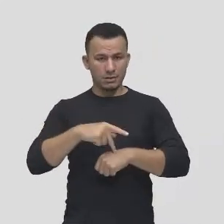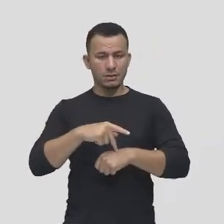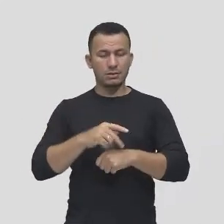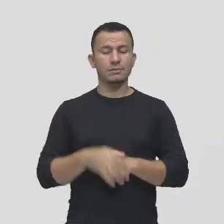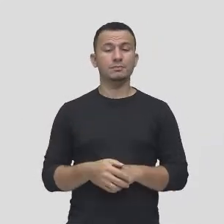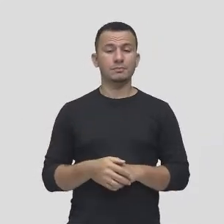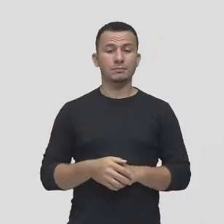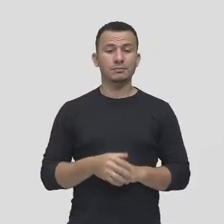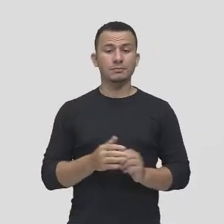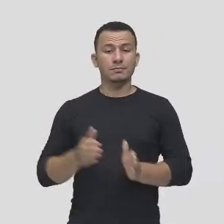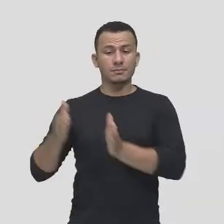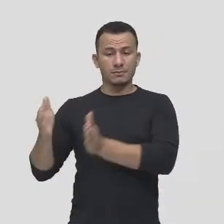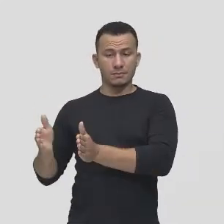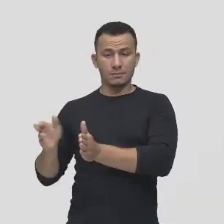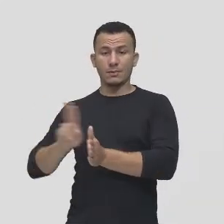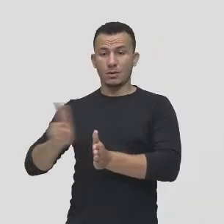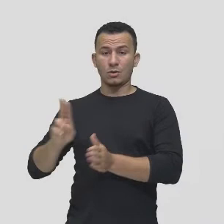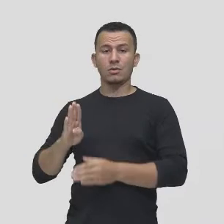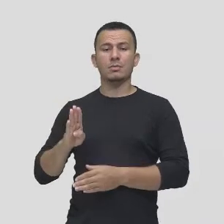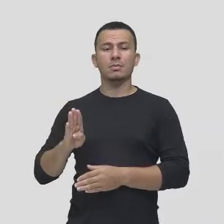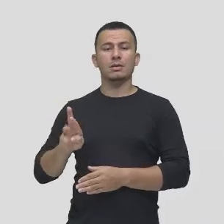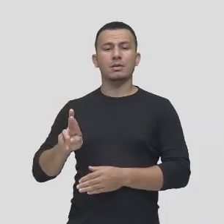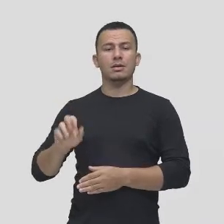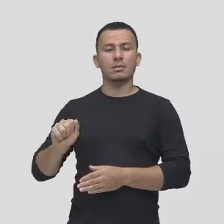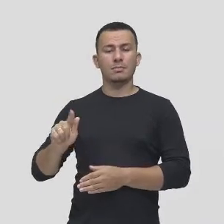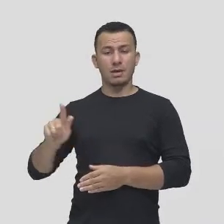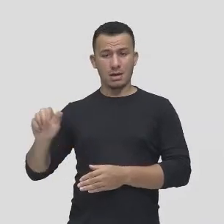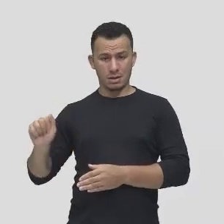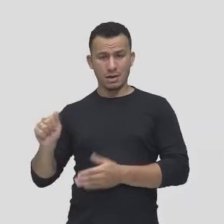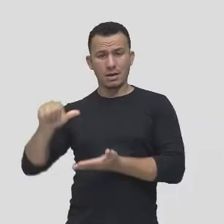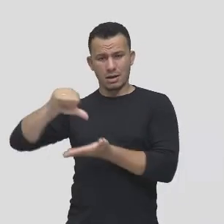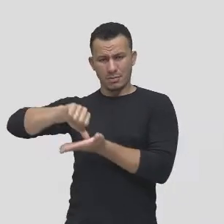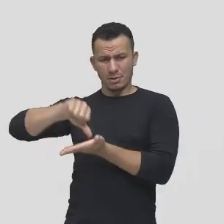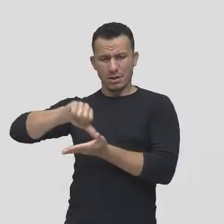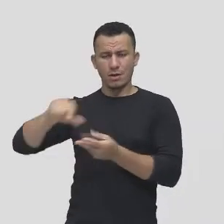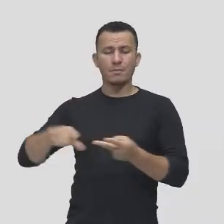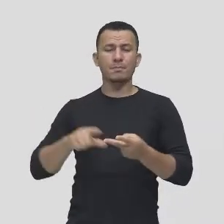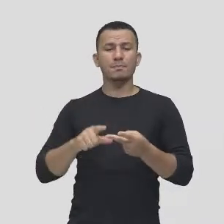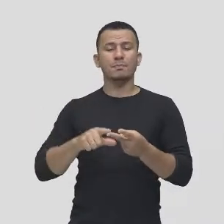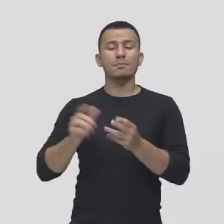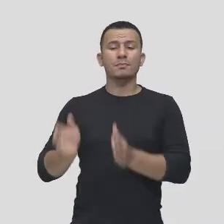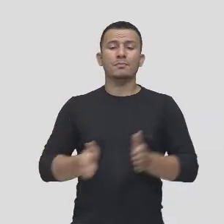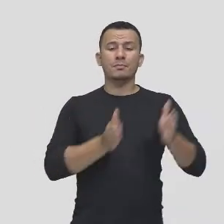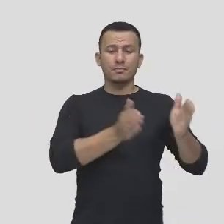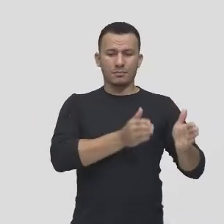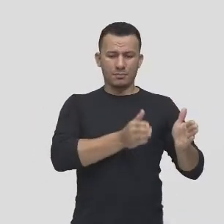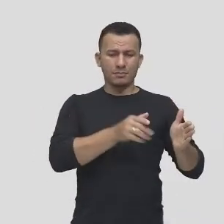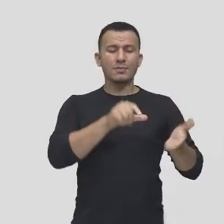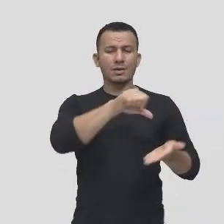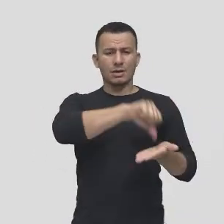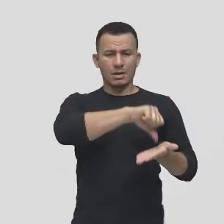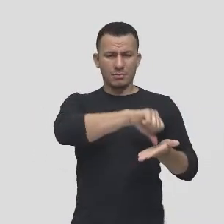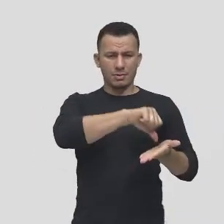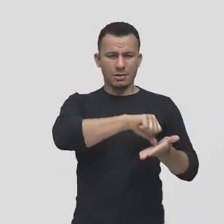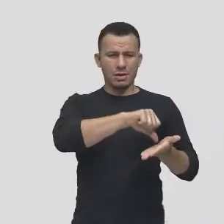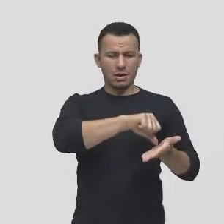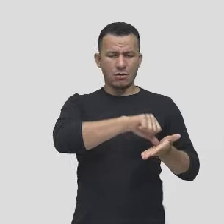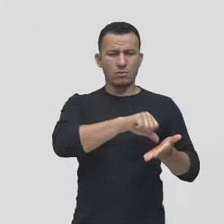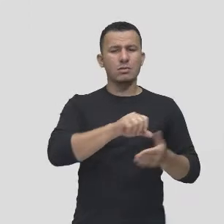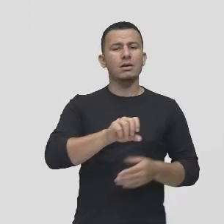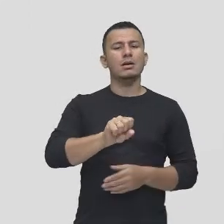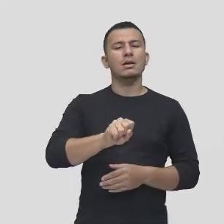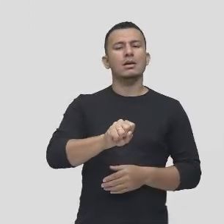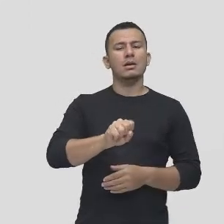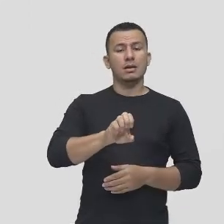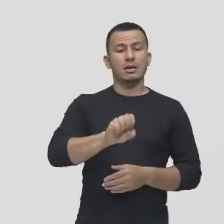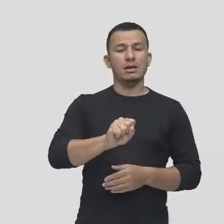esquerda a imagem de Praga, capital da República Tcheca, e do lado direito a área de Bratislava, capital ali da Eslováquia. São